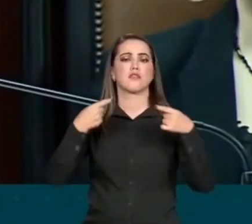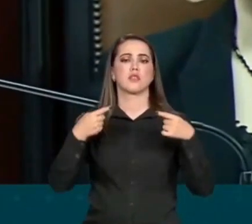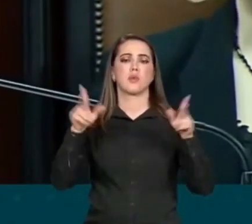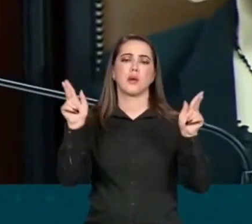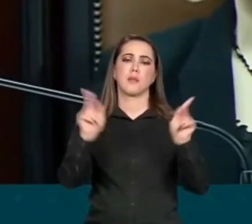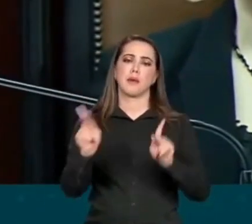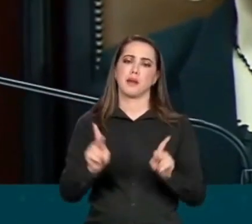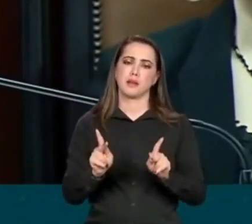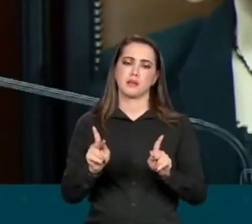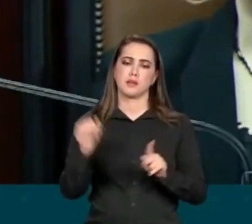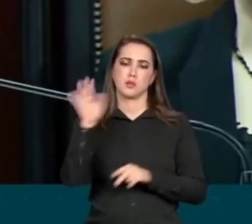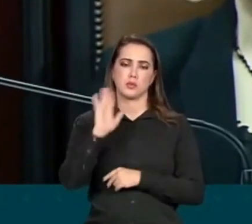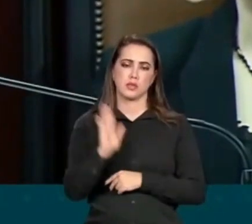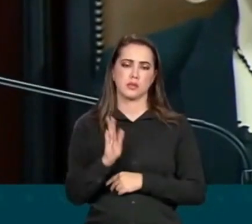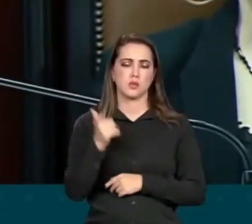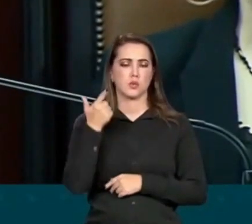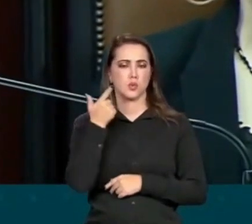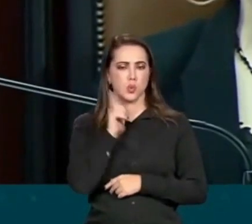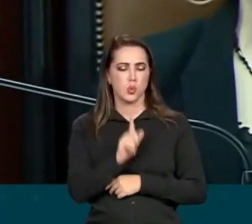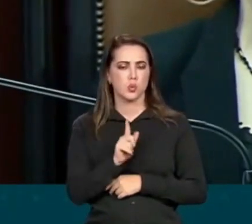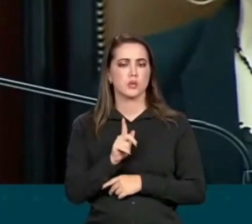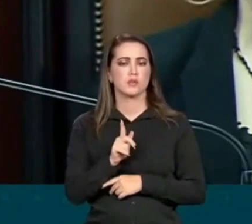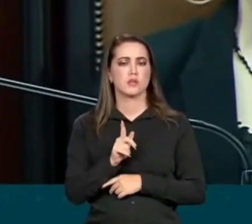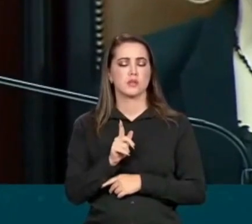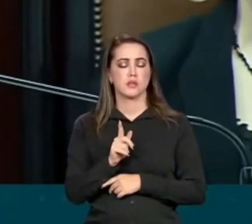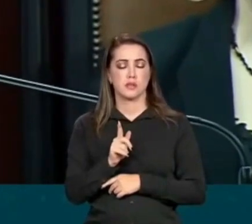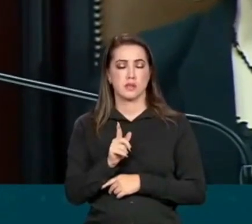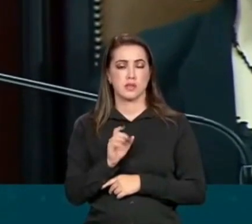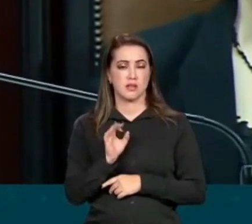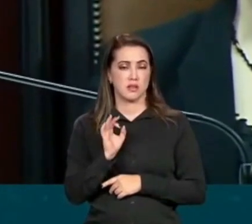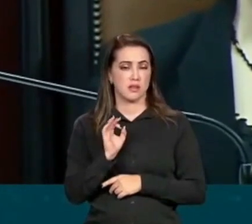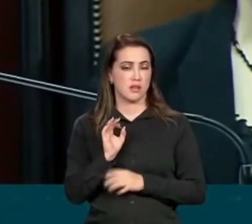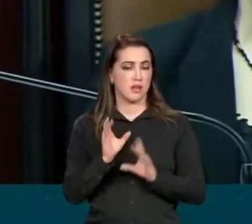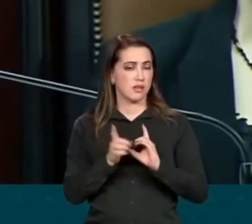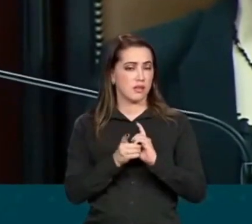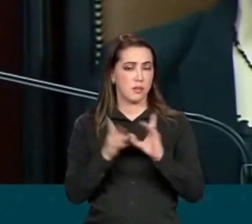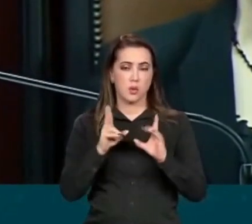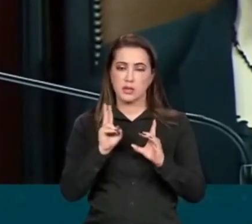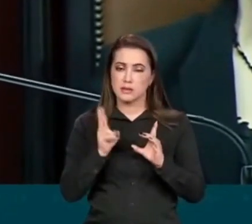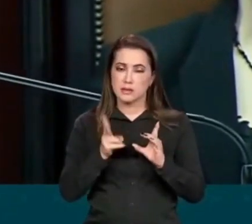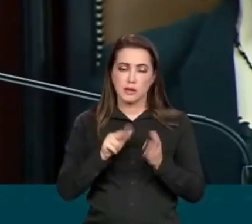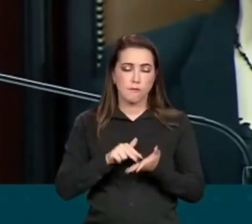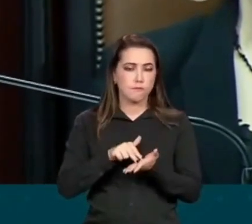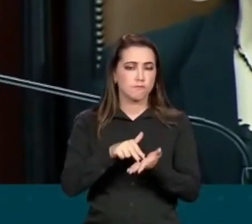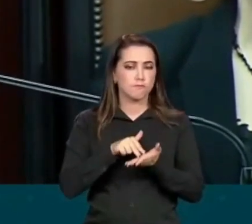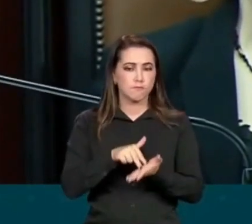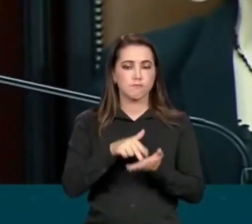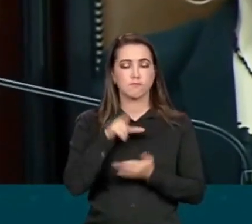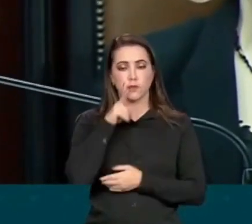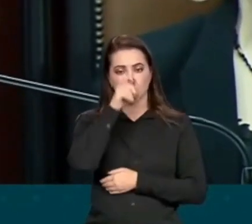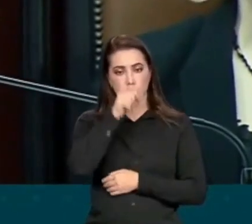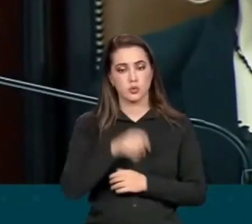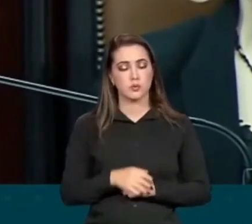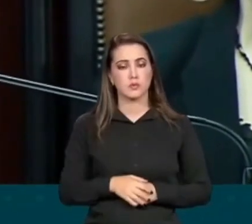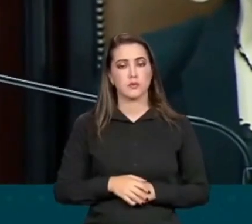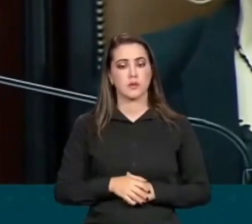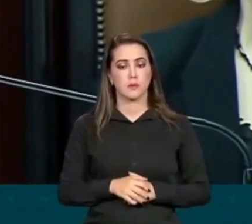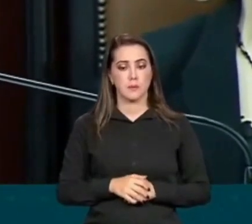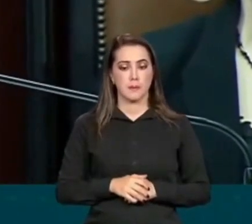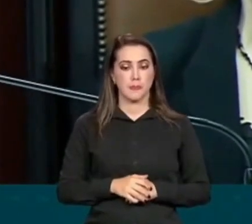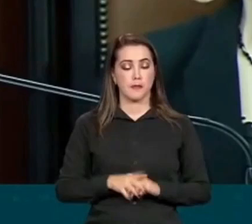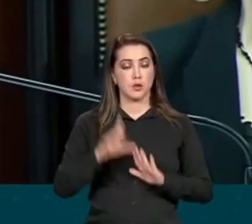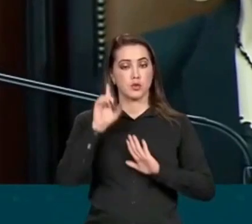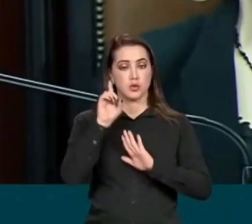pacificar o Brasil e consolidar de forma definitiva a democracia em nosso país. Os dirigentes